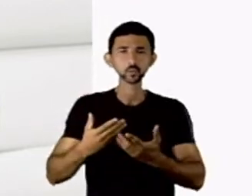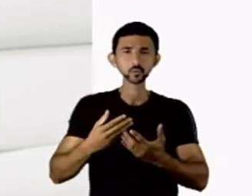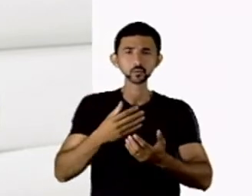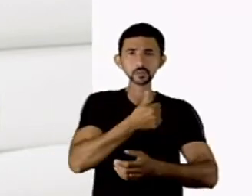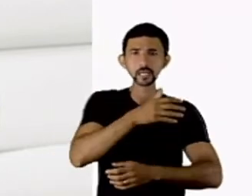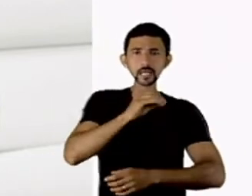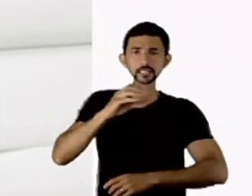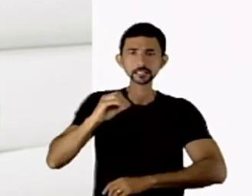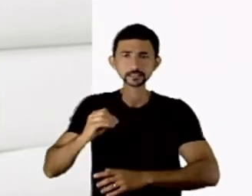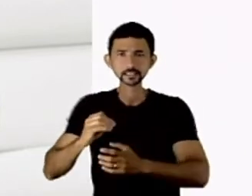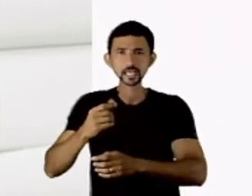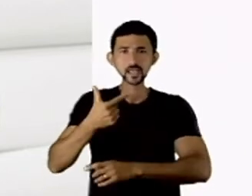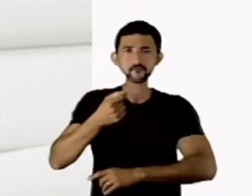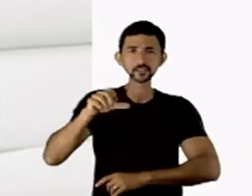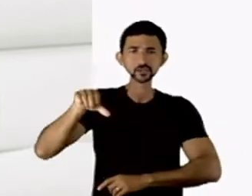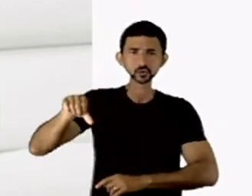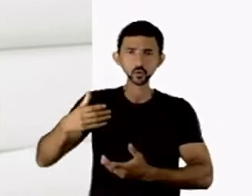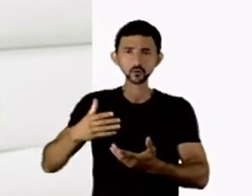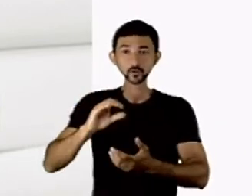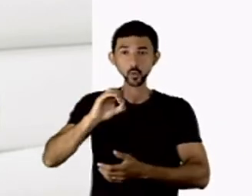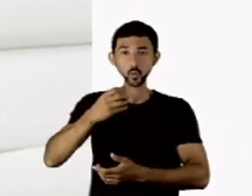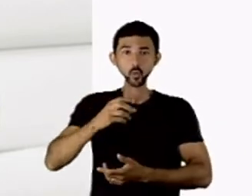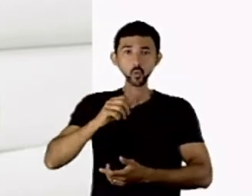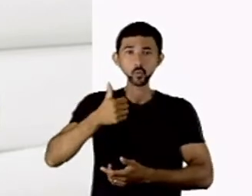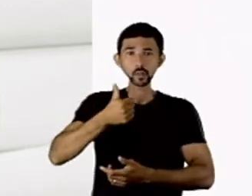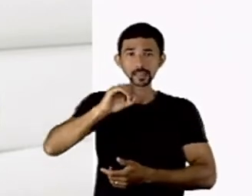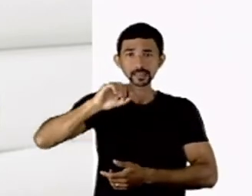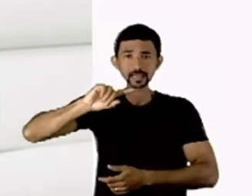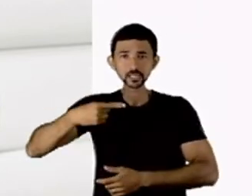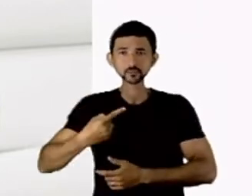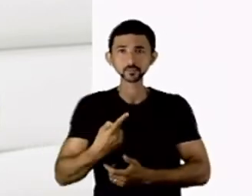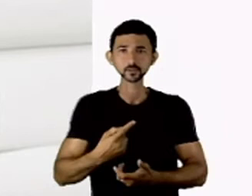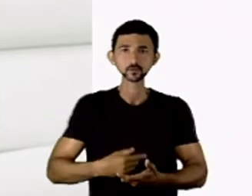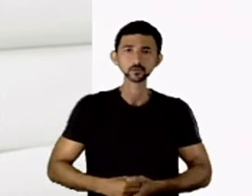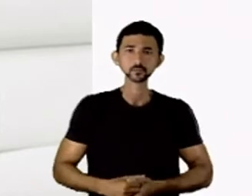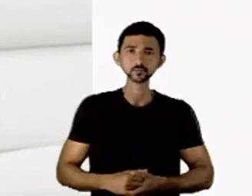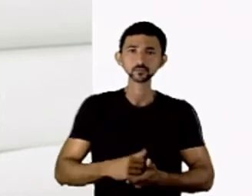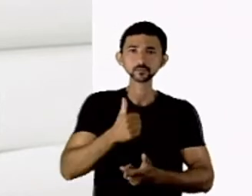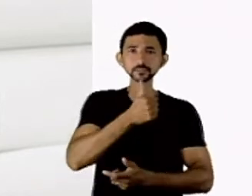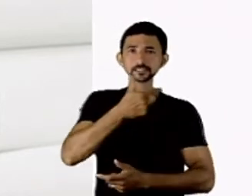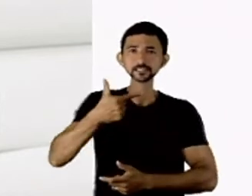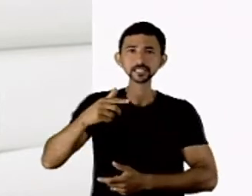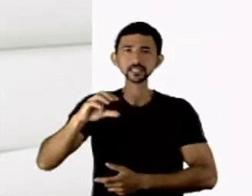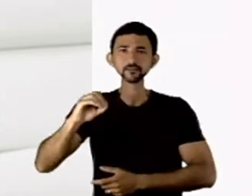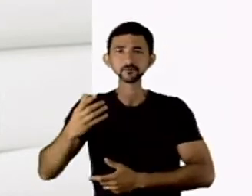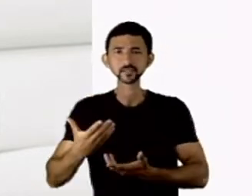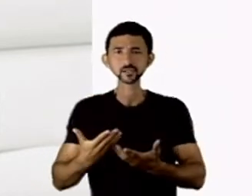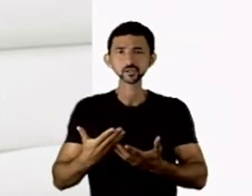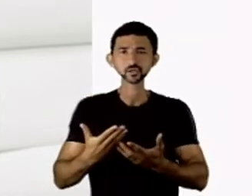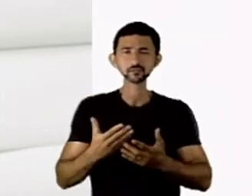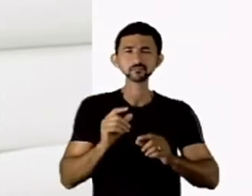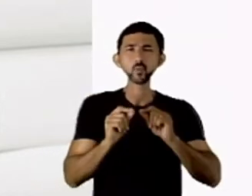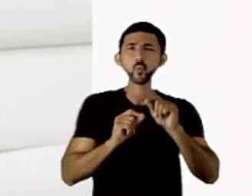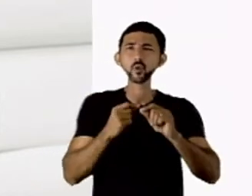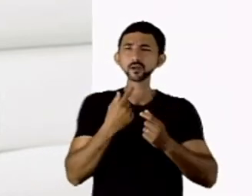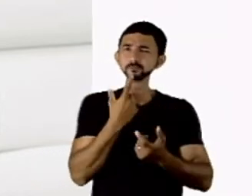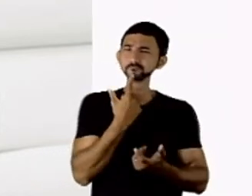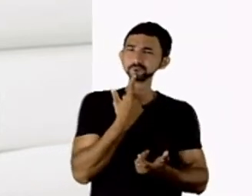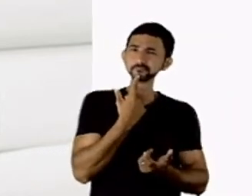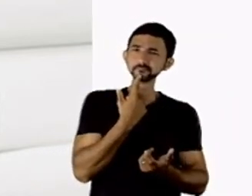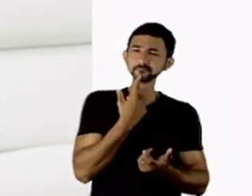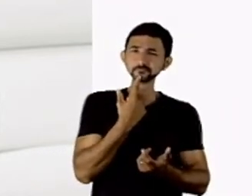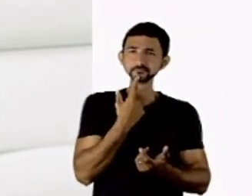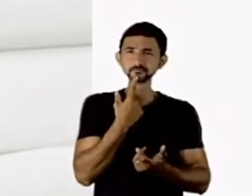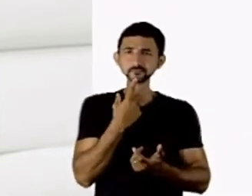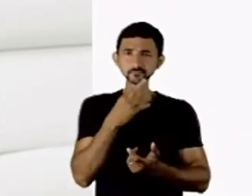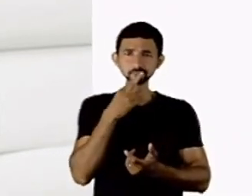29, ou 10.000 e 1.000 e desculpa, e 120, respectivamente. Eu tenho a